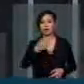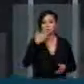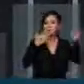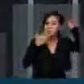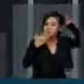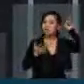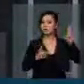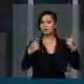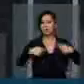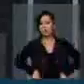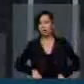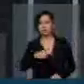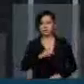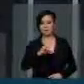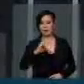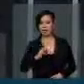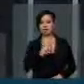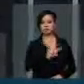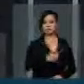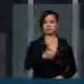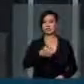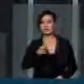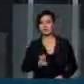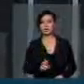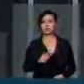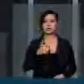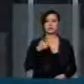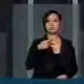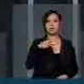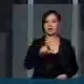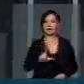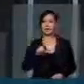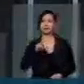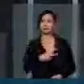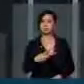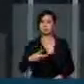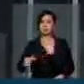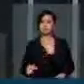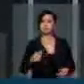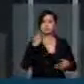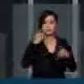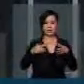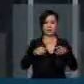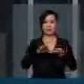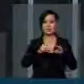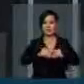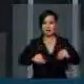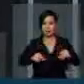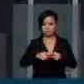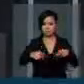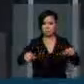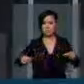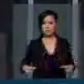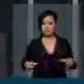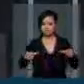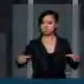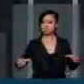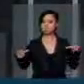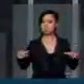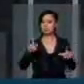PL 227, porque isso aí é expansão de fronteira agrícola, isso é ocupação de terra pública, isso é